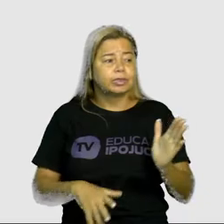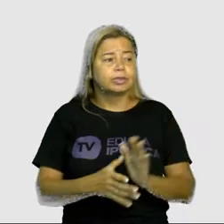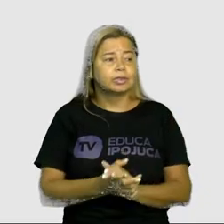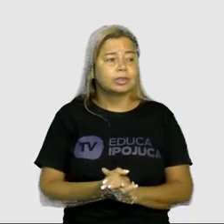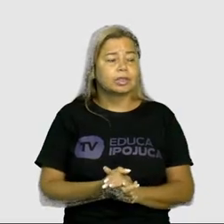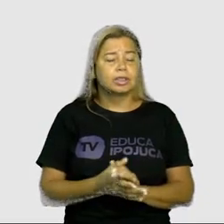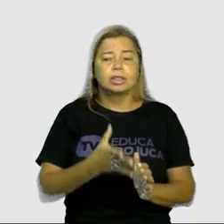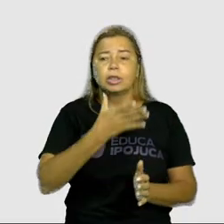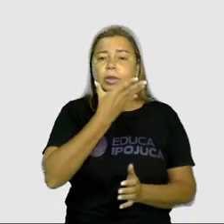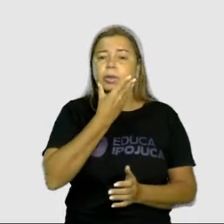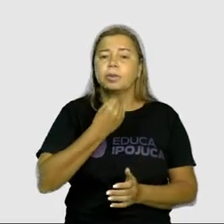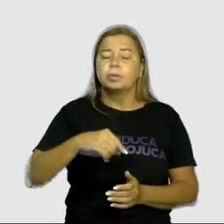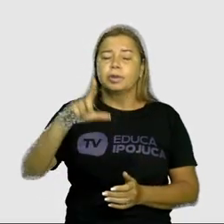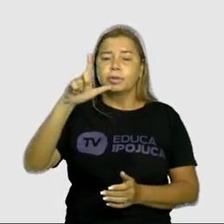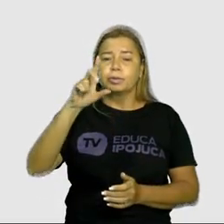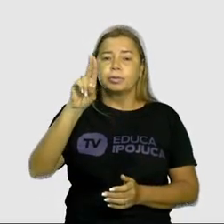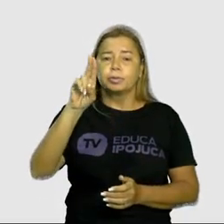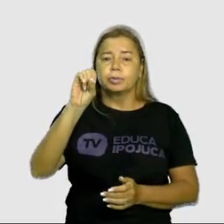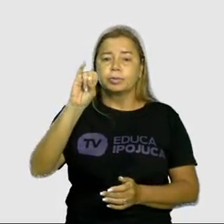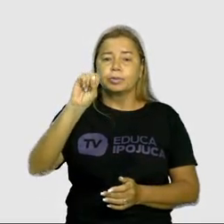tem